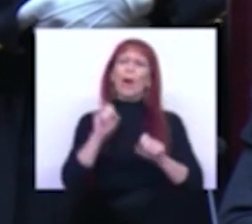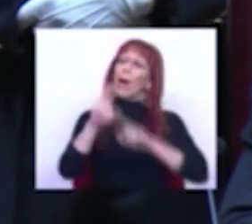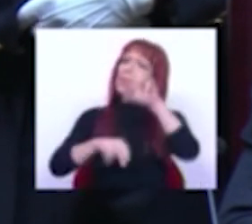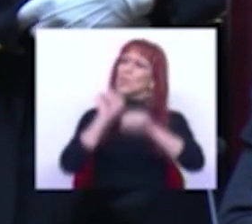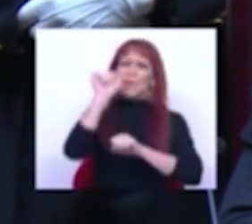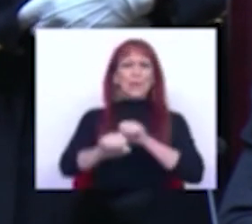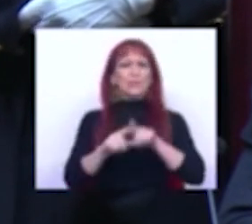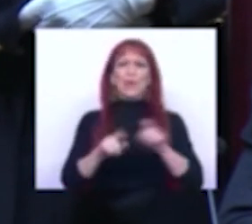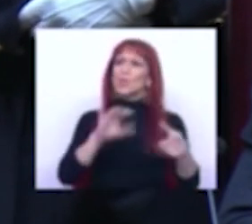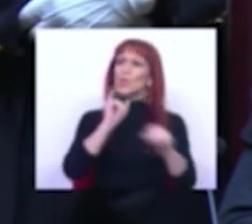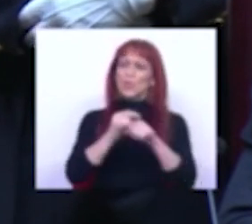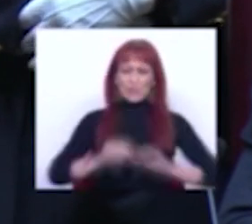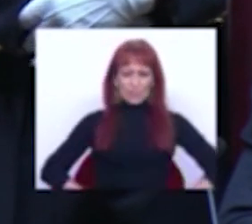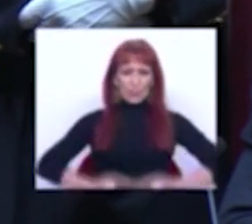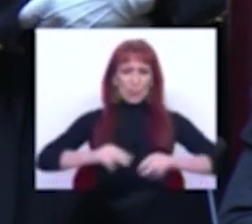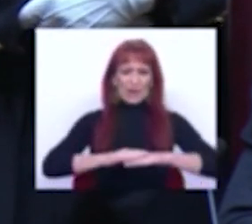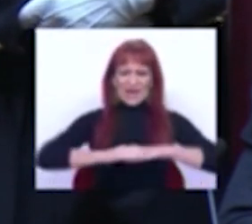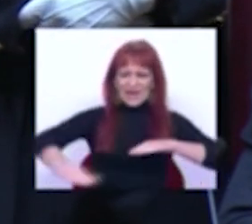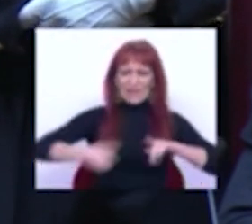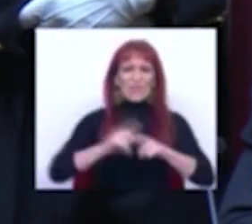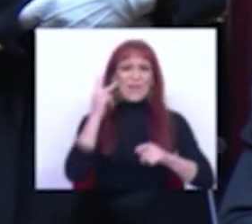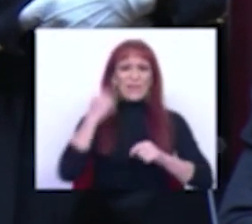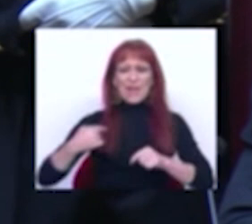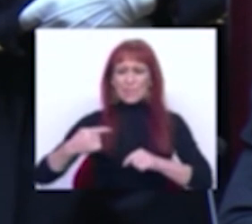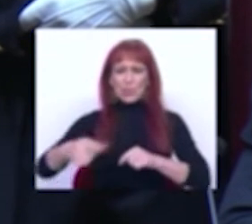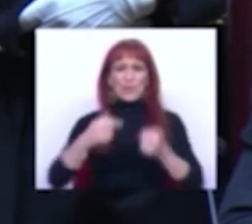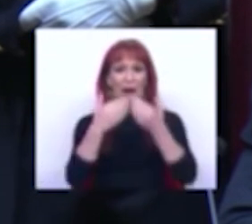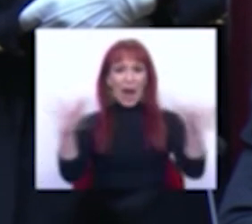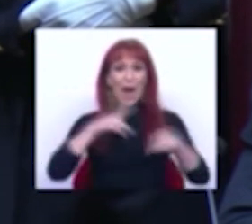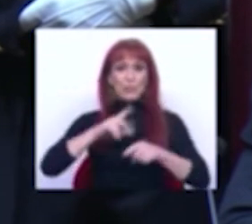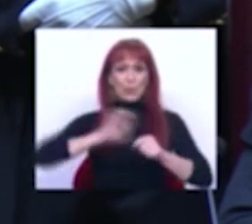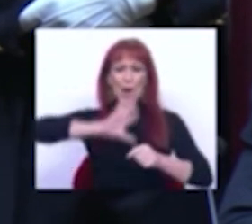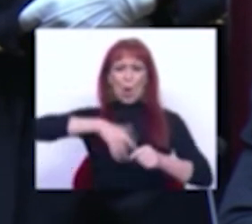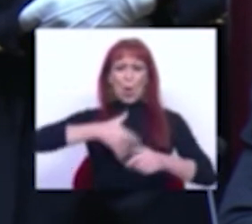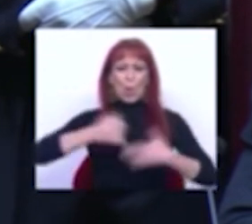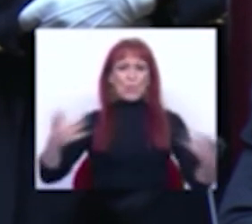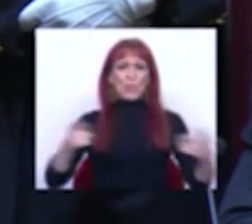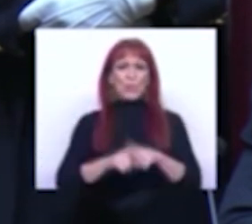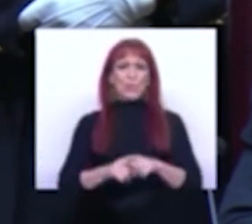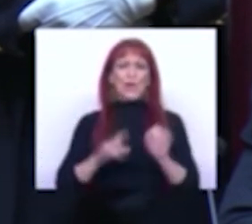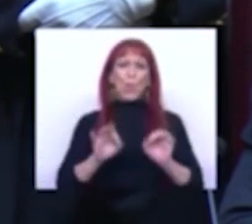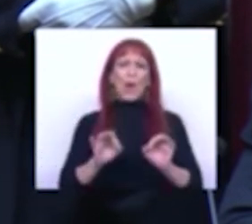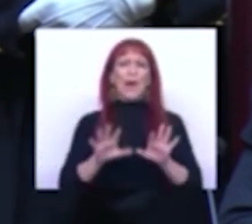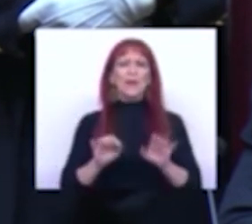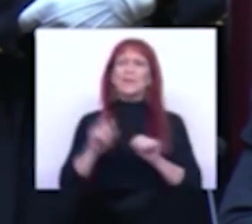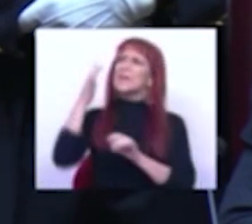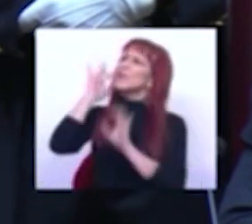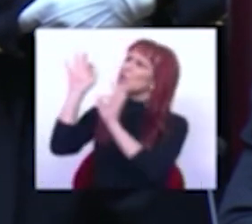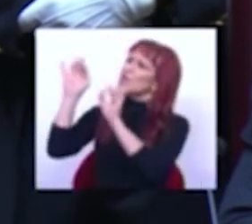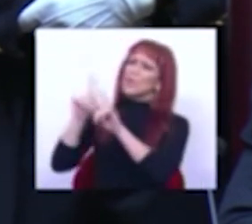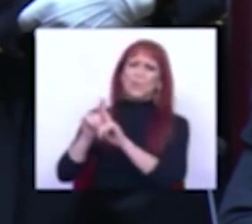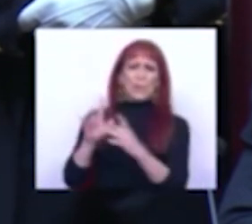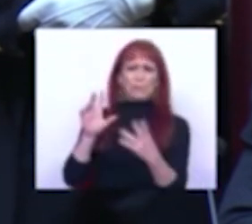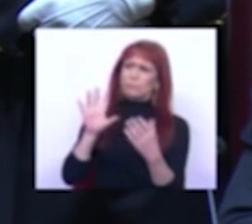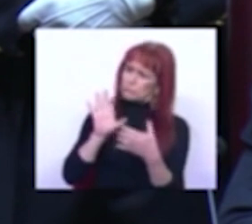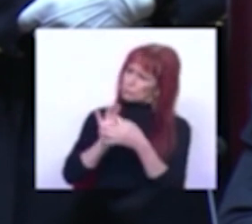cosmopolitismo ao resto do chão da vida cotidiana, que abre Portugal ao mundo e tende a tratar o estrangeiro como